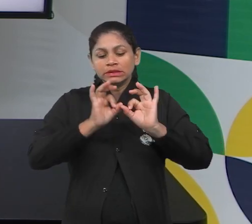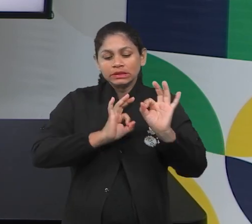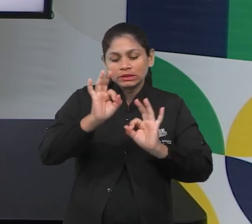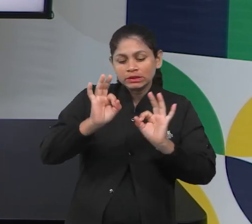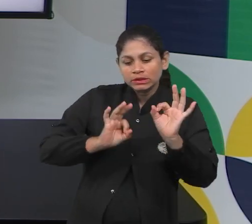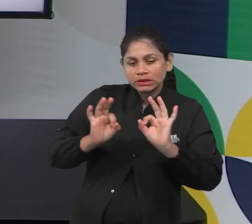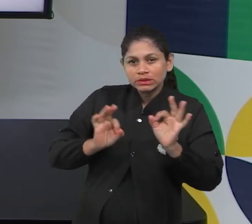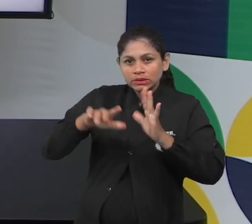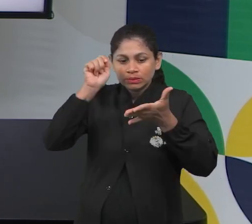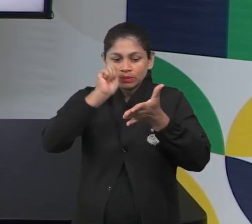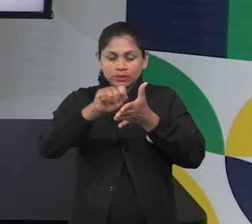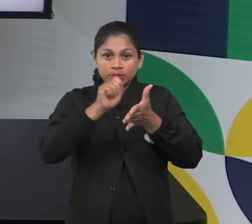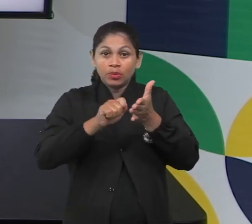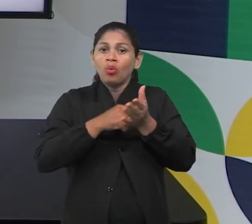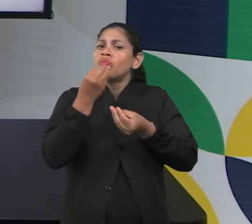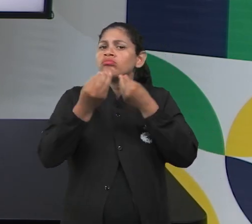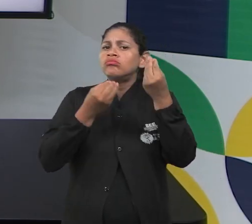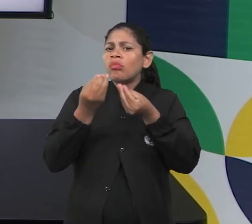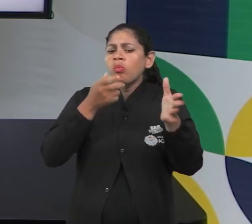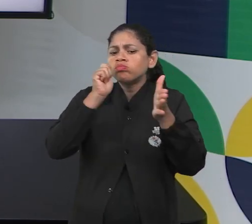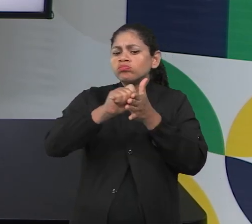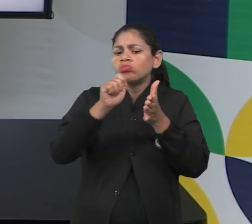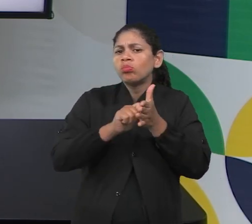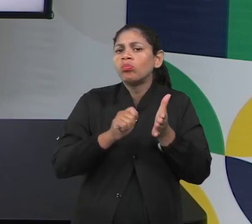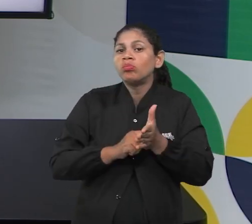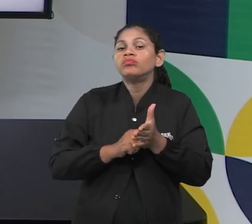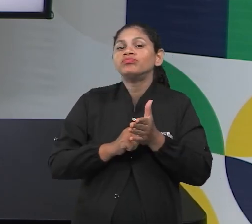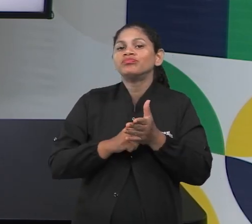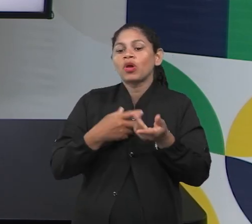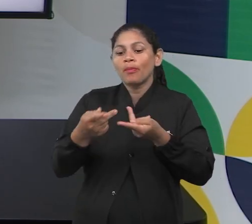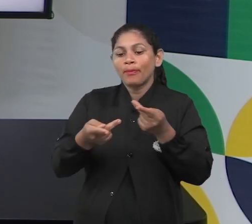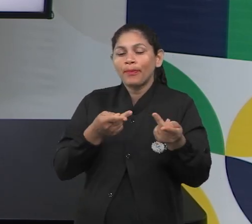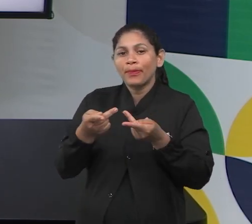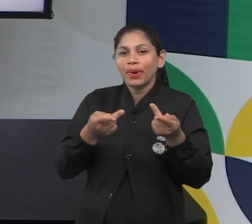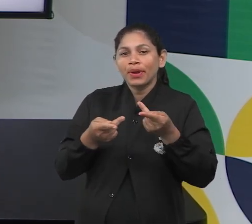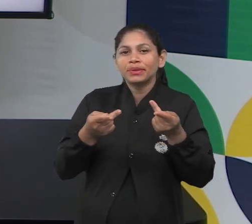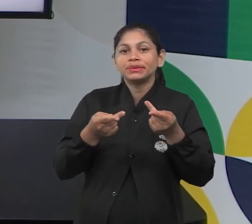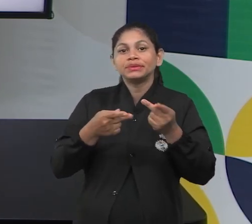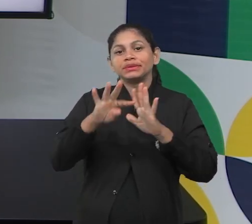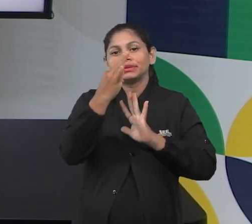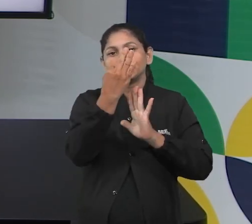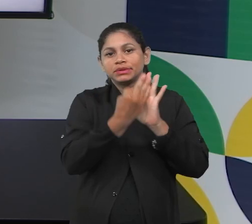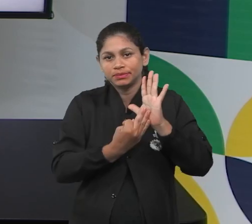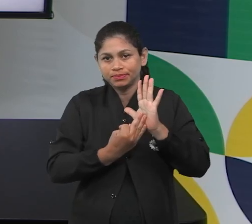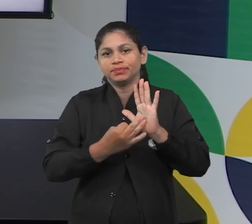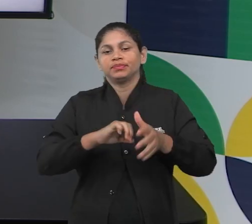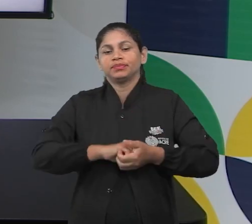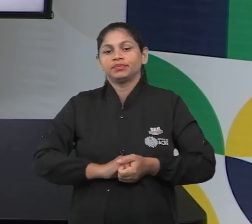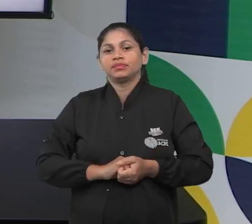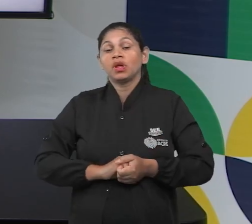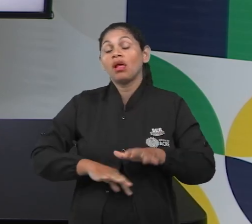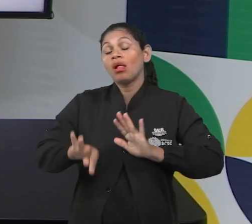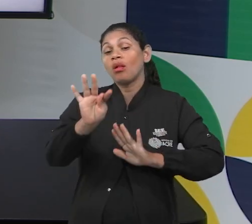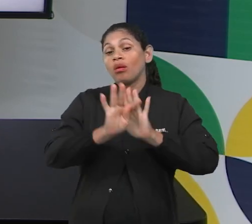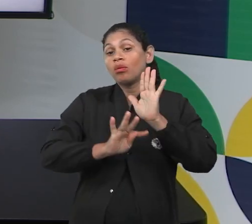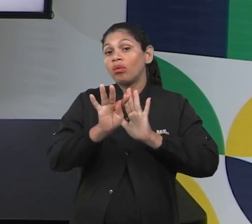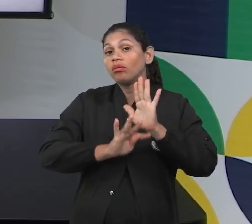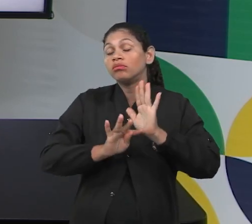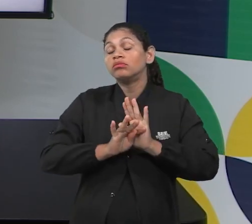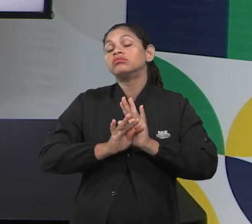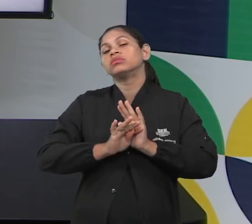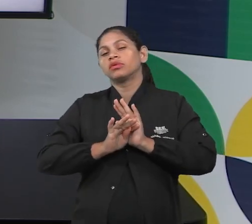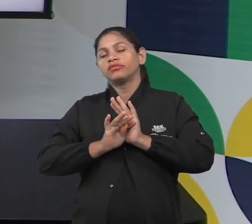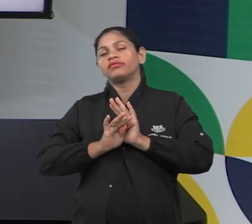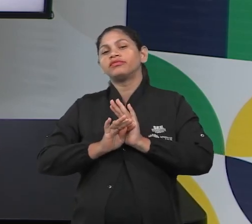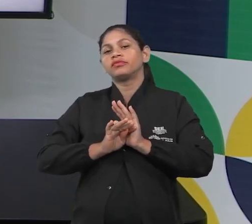minha escrita. E como que eu faço isso? Por meio de um projeto de texto. O projeto de texto vai ser o que nós vamos